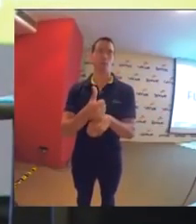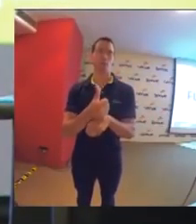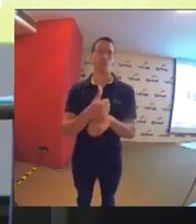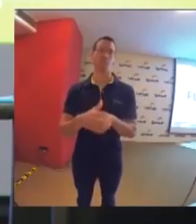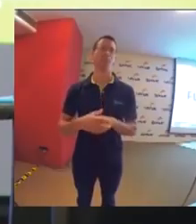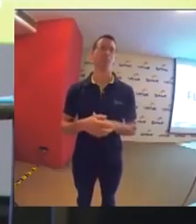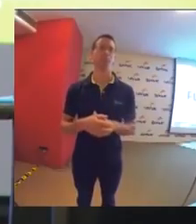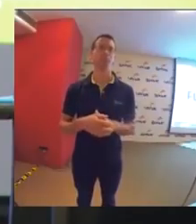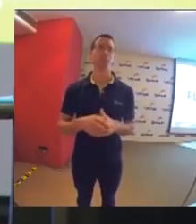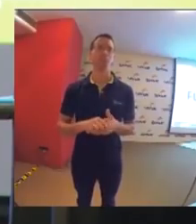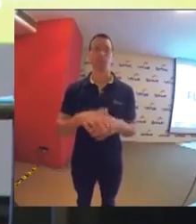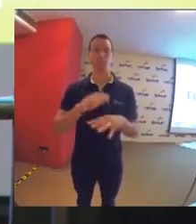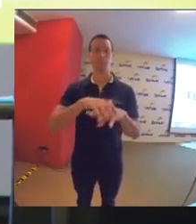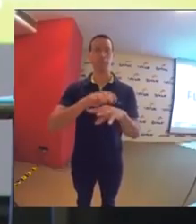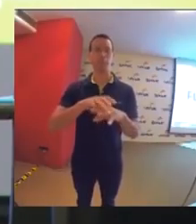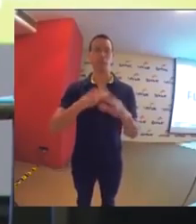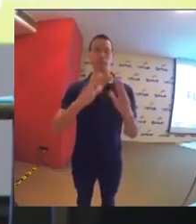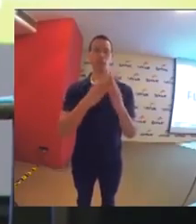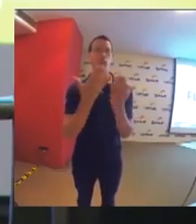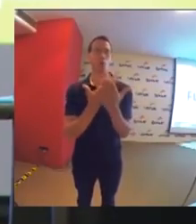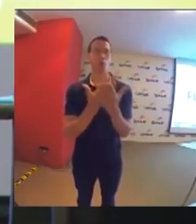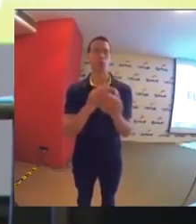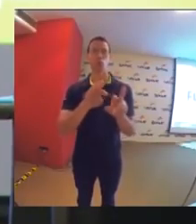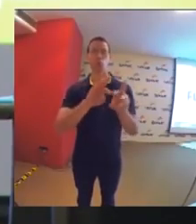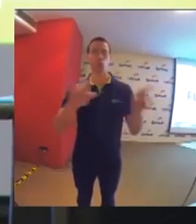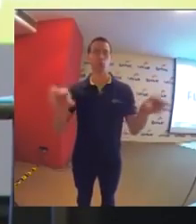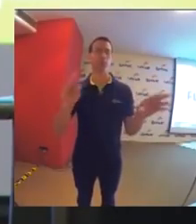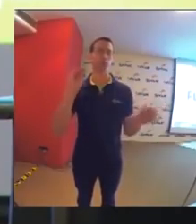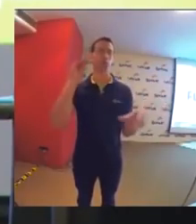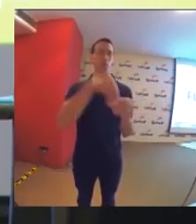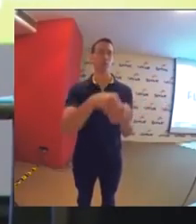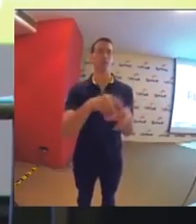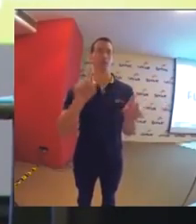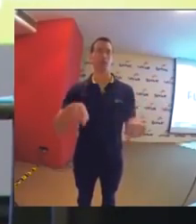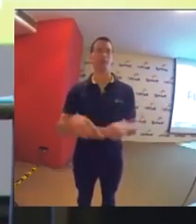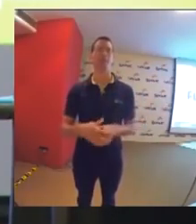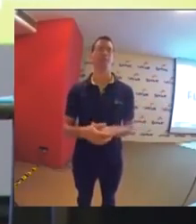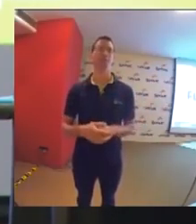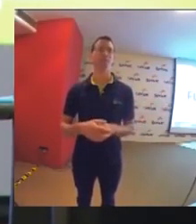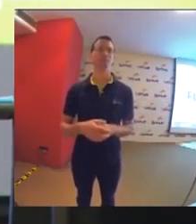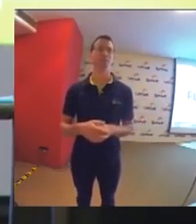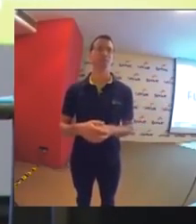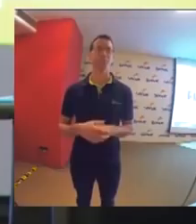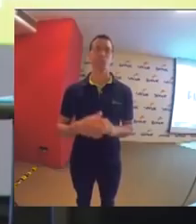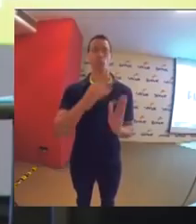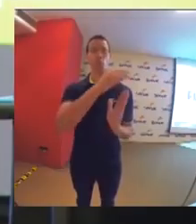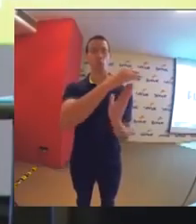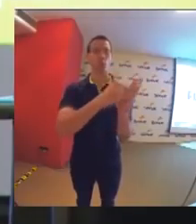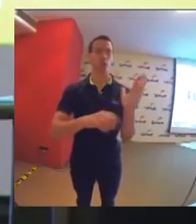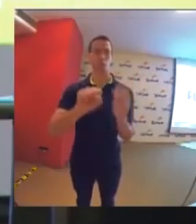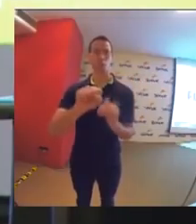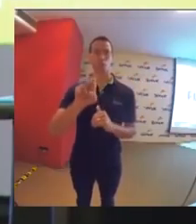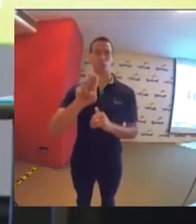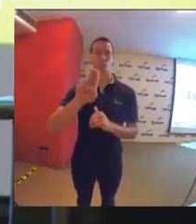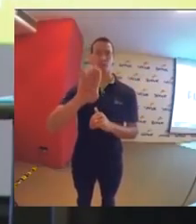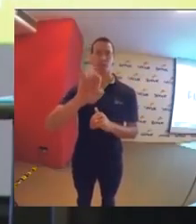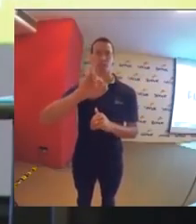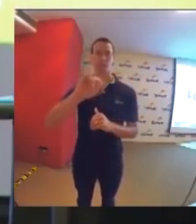tudo estava incluído. Integração curricular, currículo subjetivo, projeto de vida